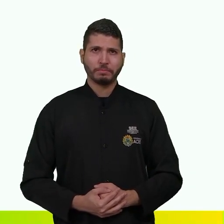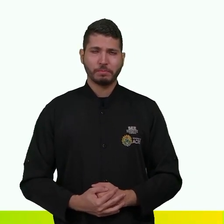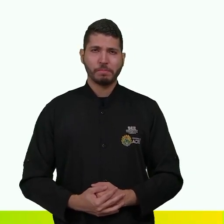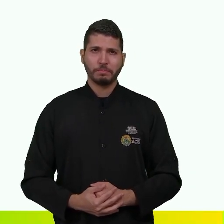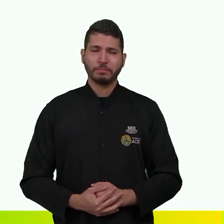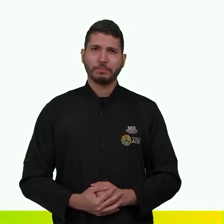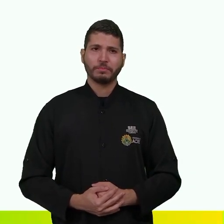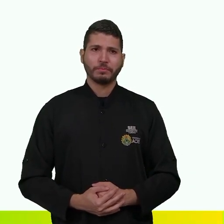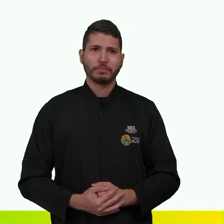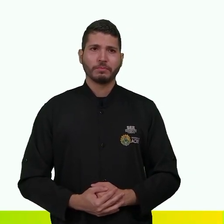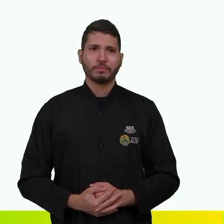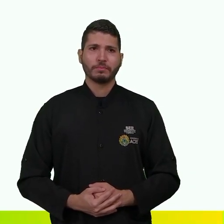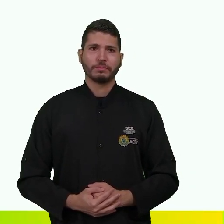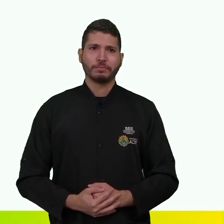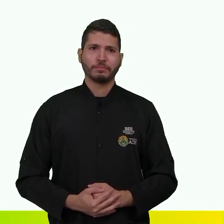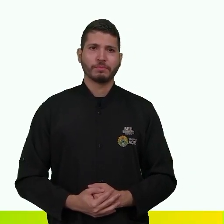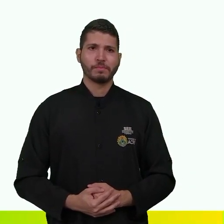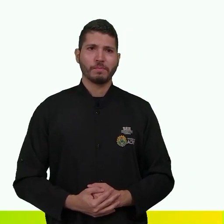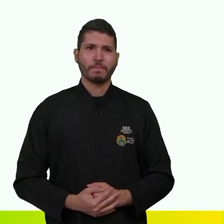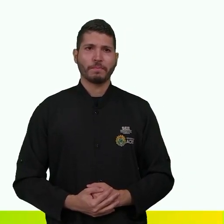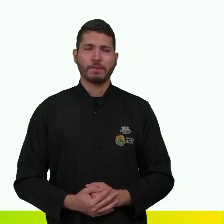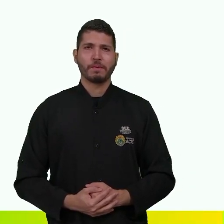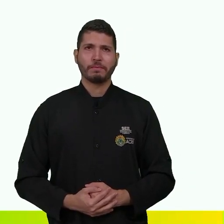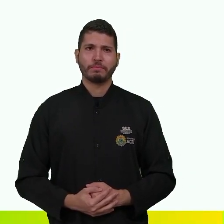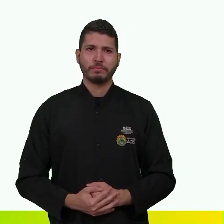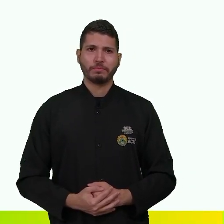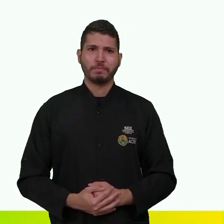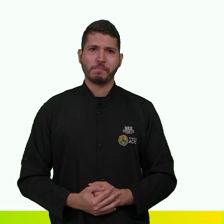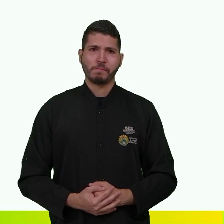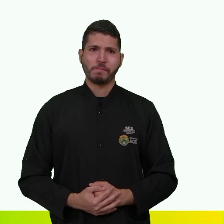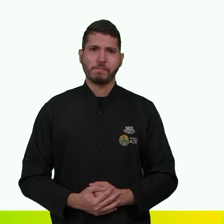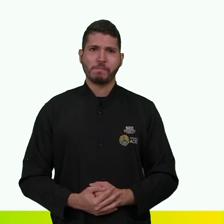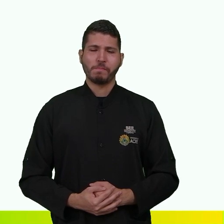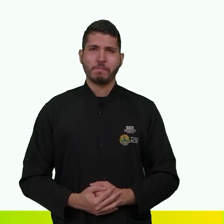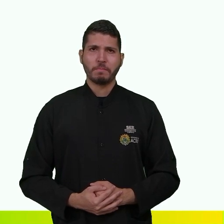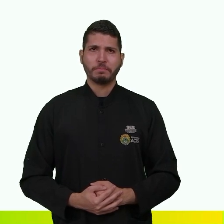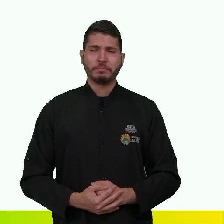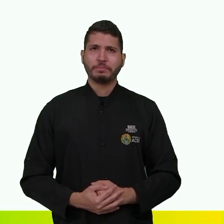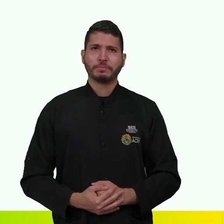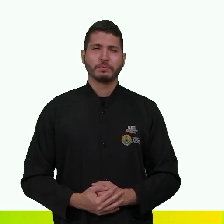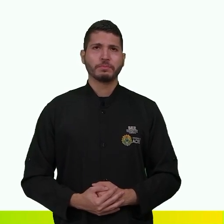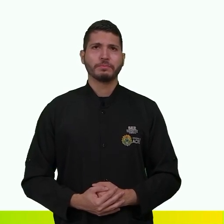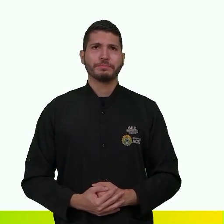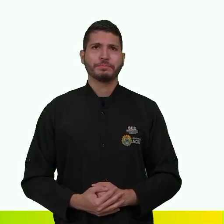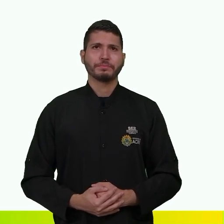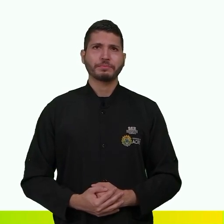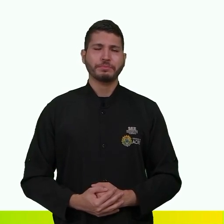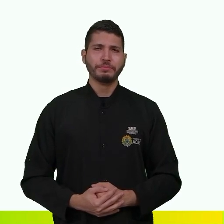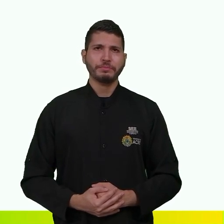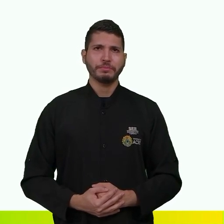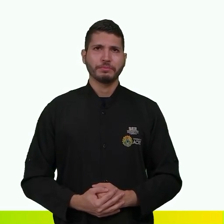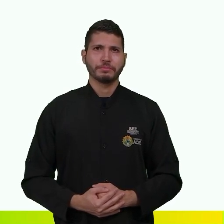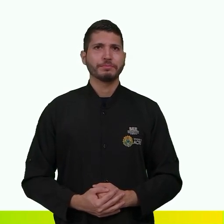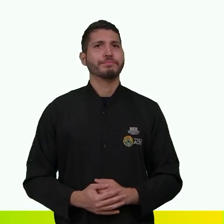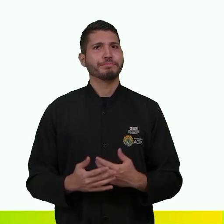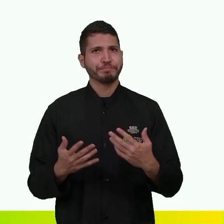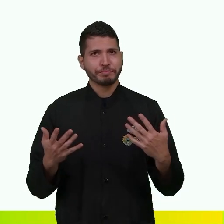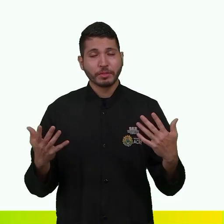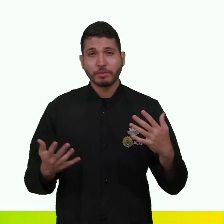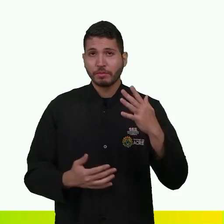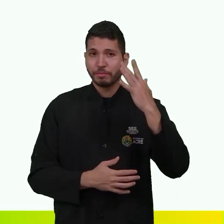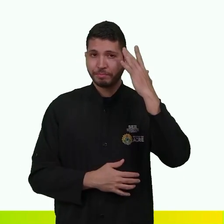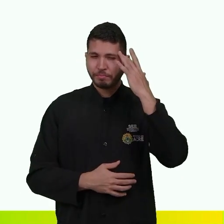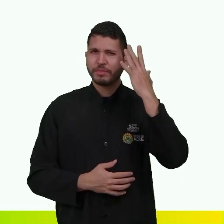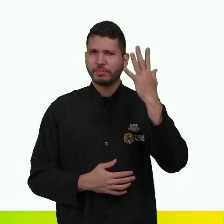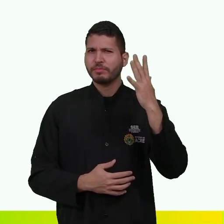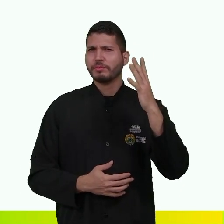servidão por dívida, letra E, contratos terceirizados com irregularidade de registro. Ficou fácil, não foi, meus